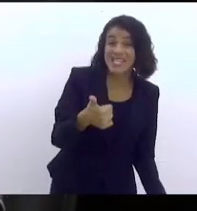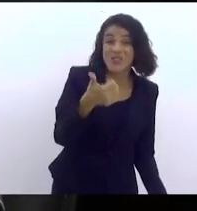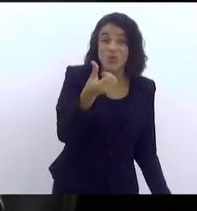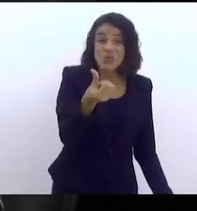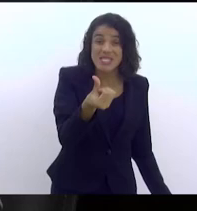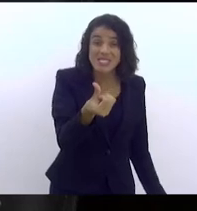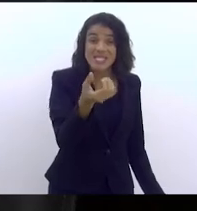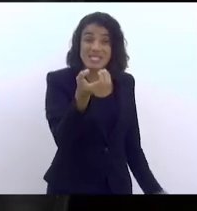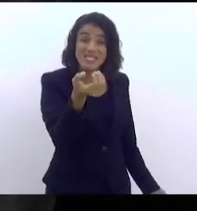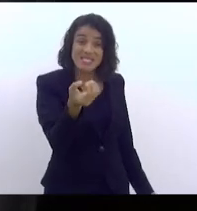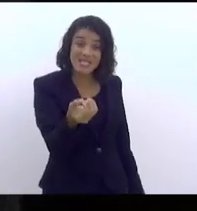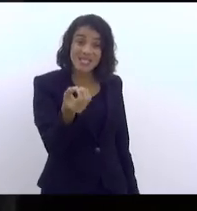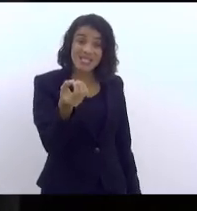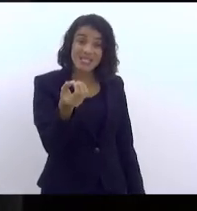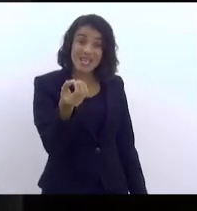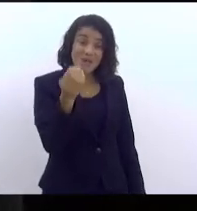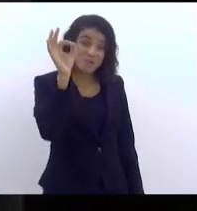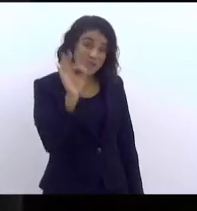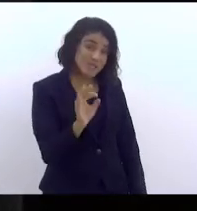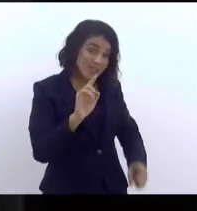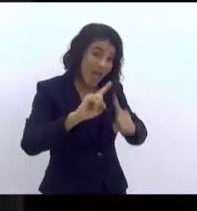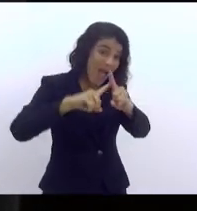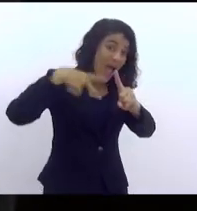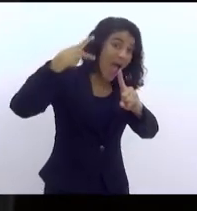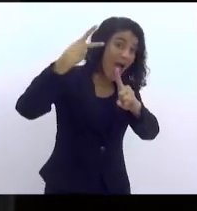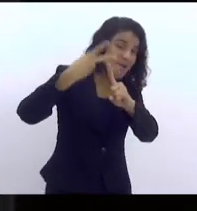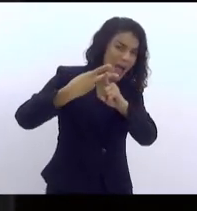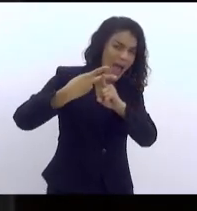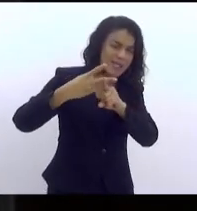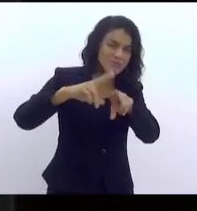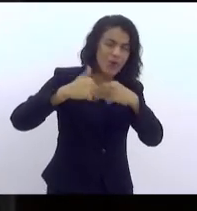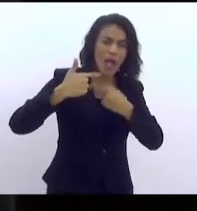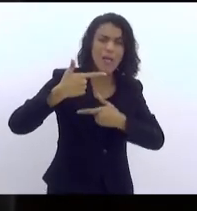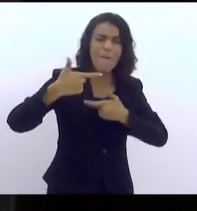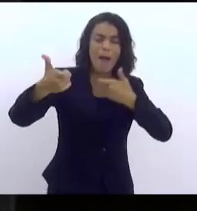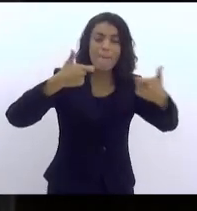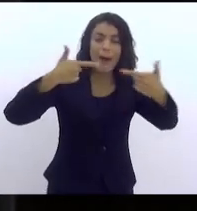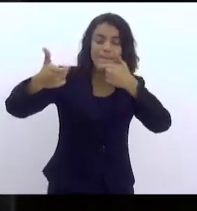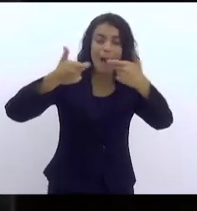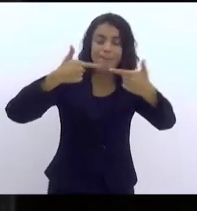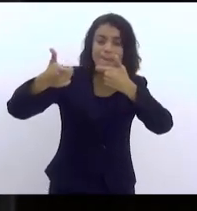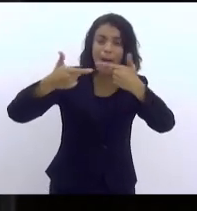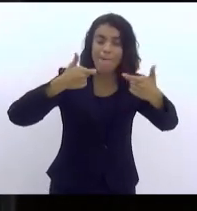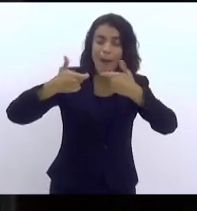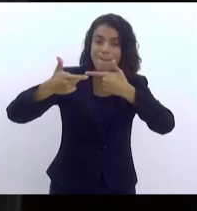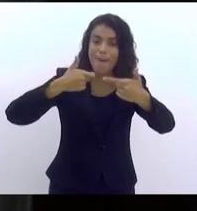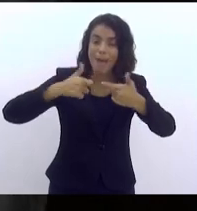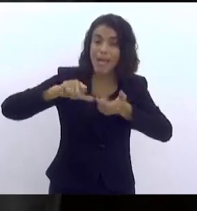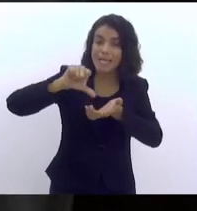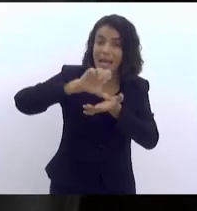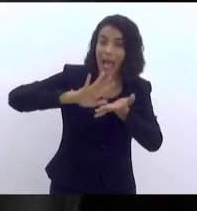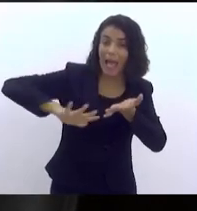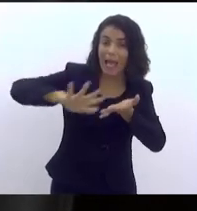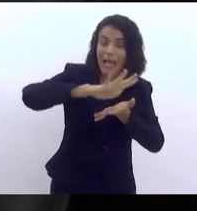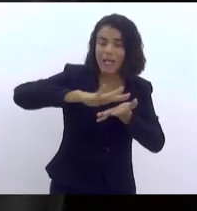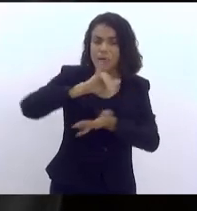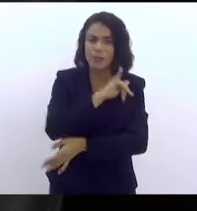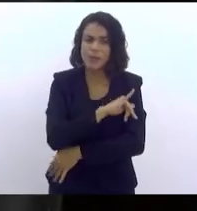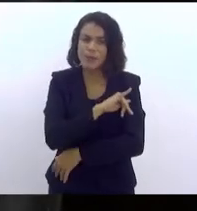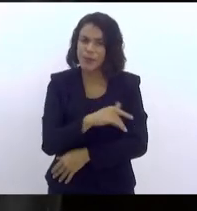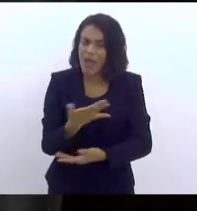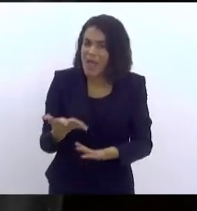160% a mais de mortes por bala perdida só na região metropolitana do Rio de Janeiro